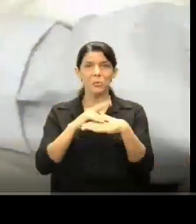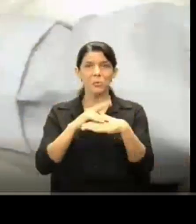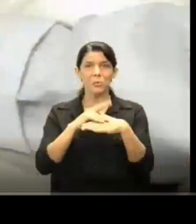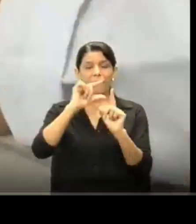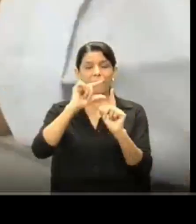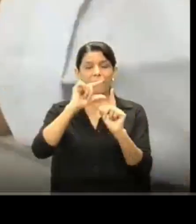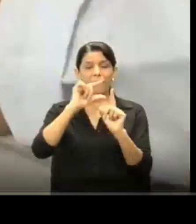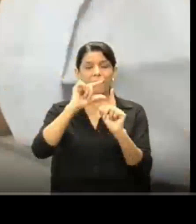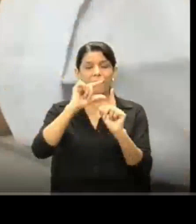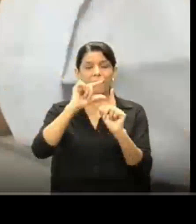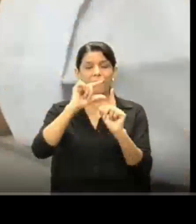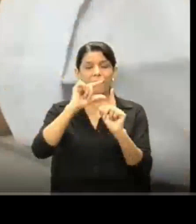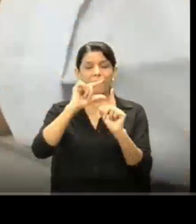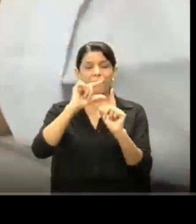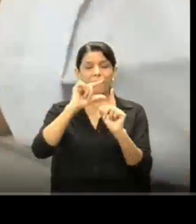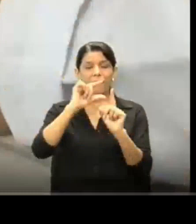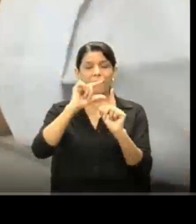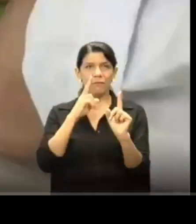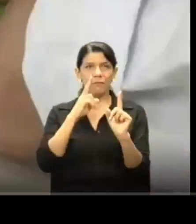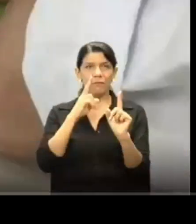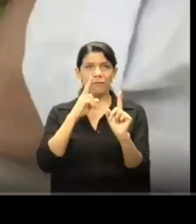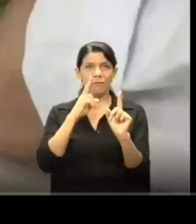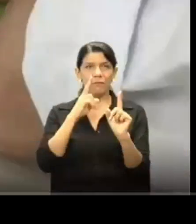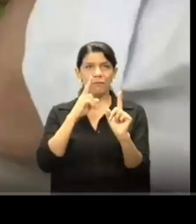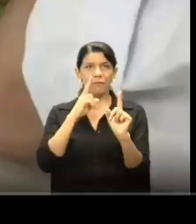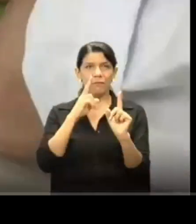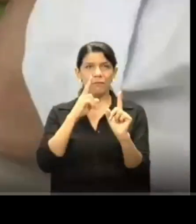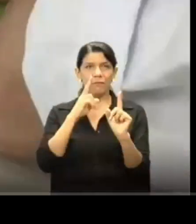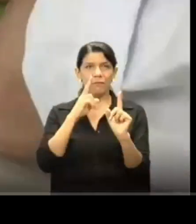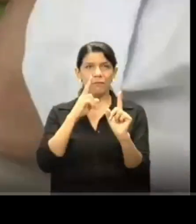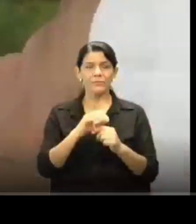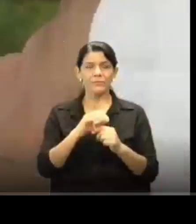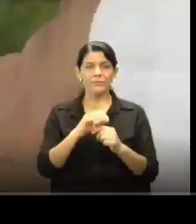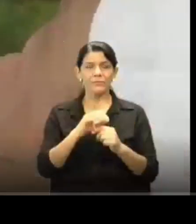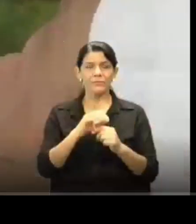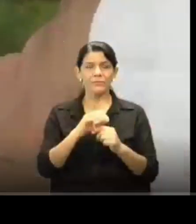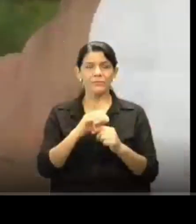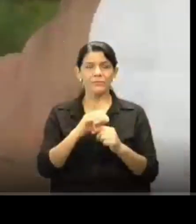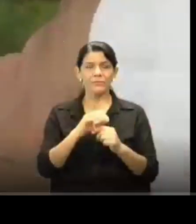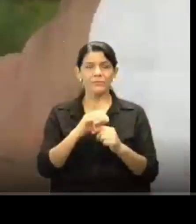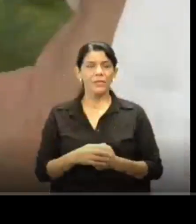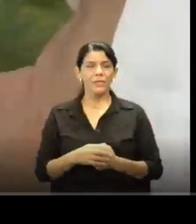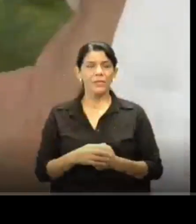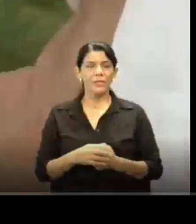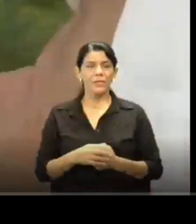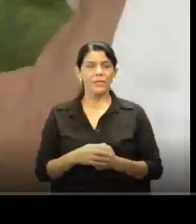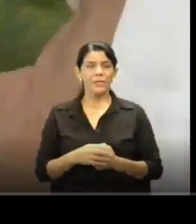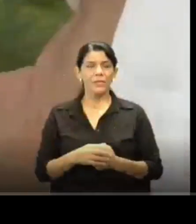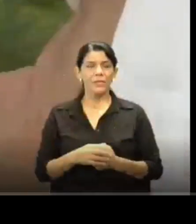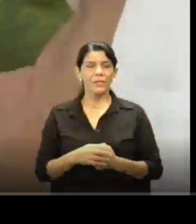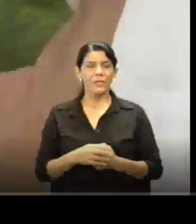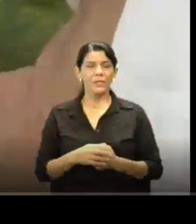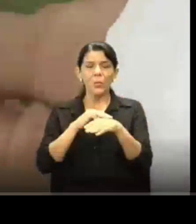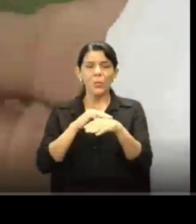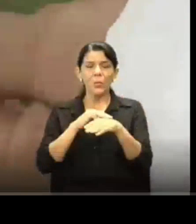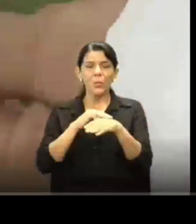outras estruturas de infecção de fungos, que nesse caso aí já